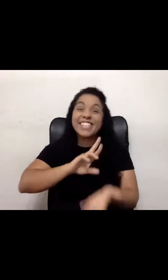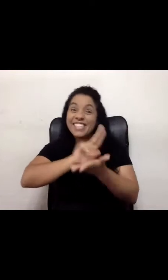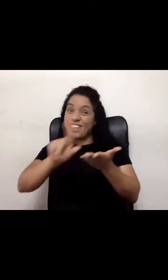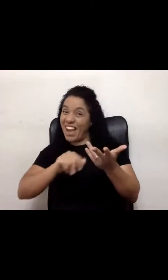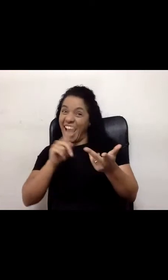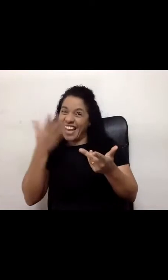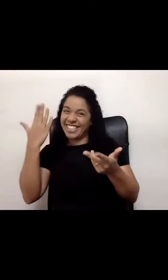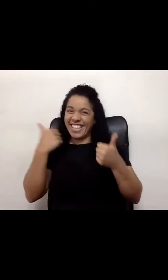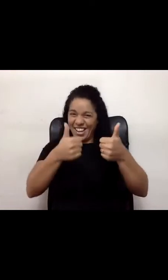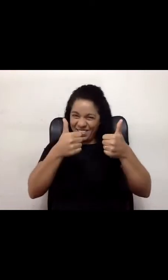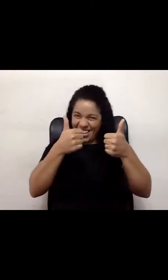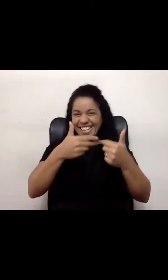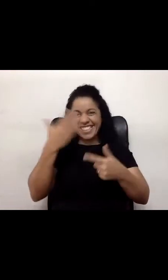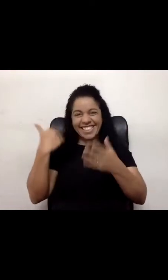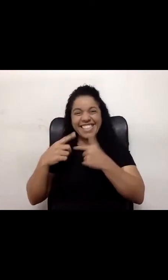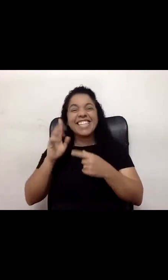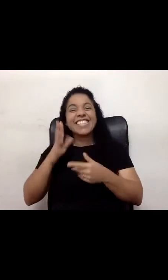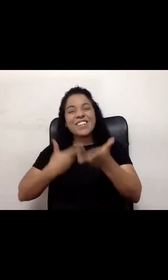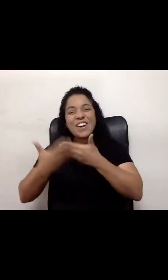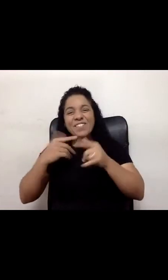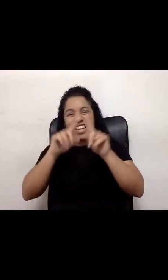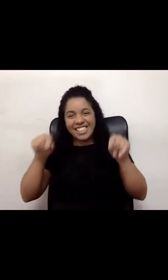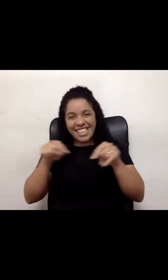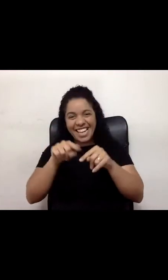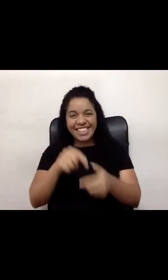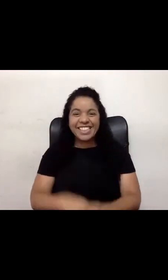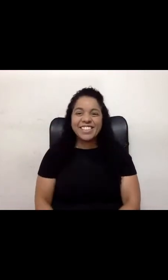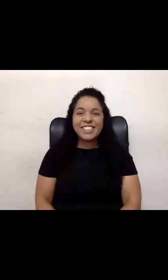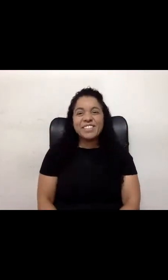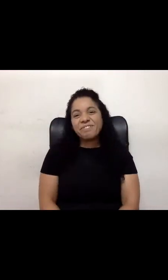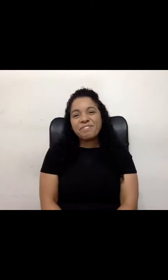carnavais. Deixa eu compartilhar aqui, gente.